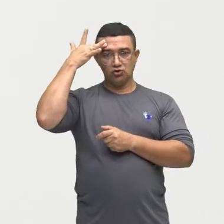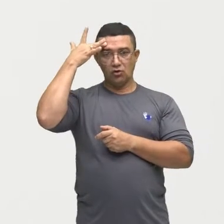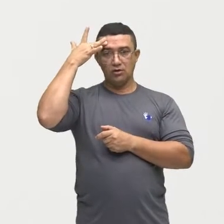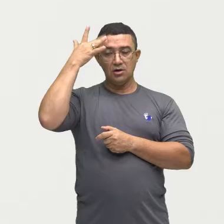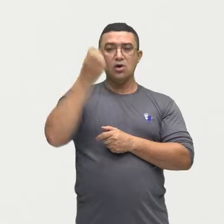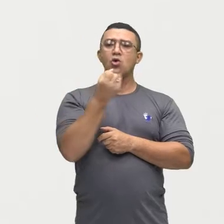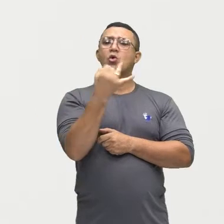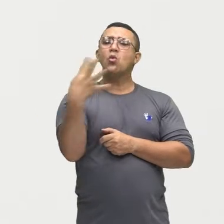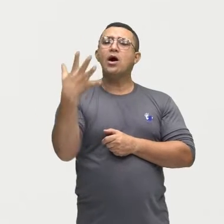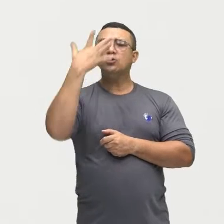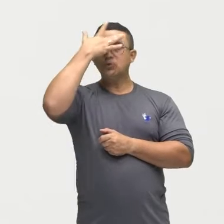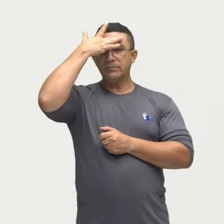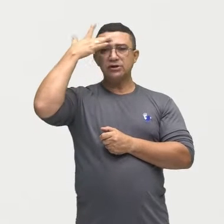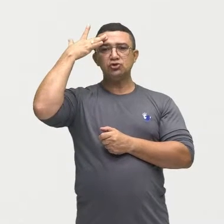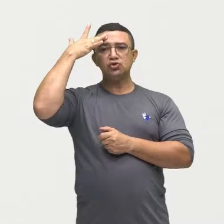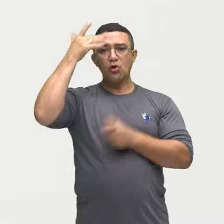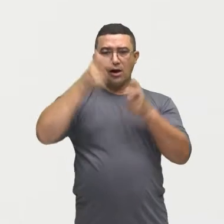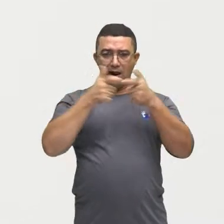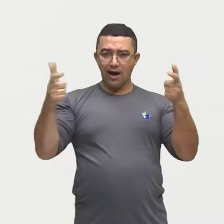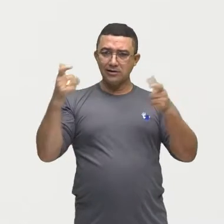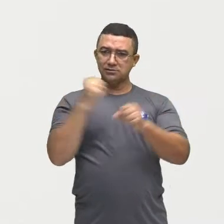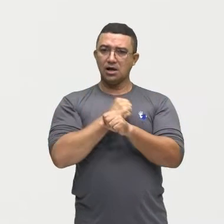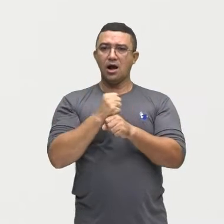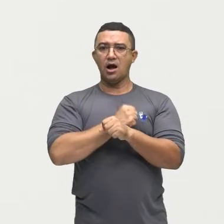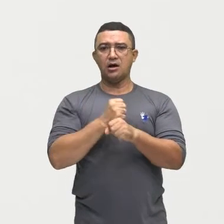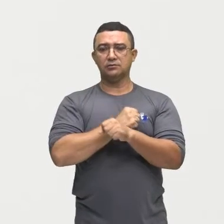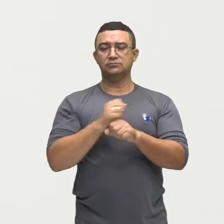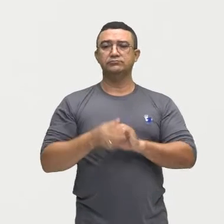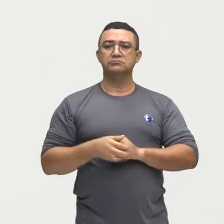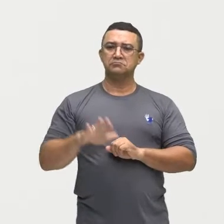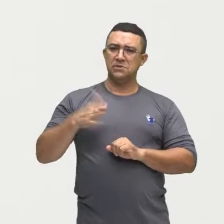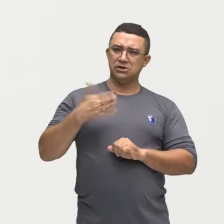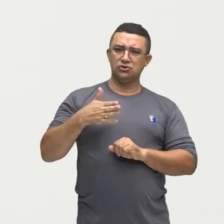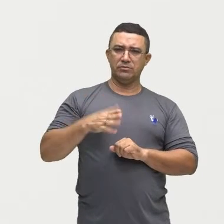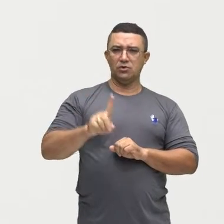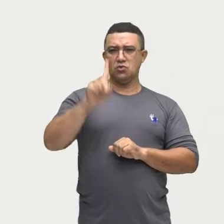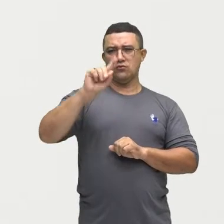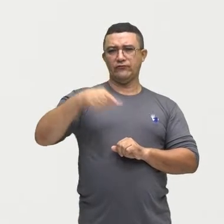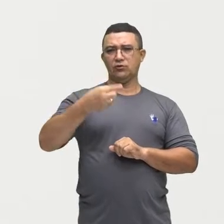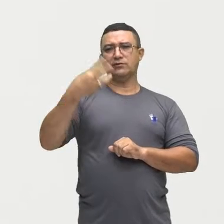Quanto que a população cresce por ano. Então a gente tem aí aproximadamente